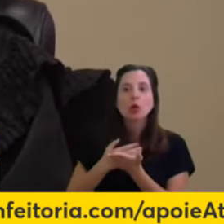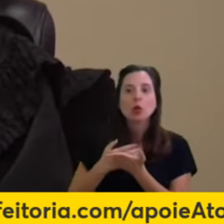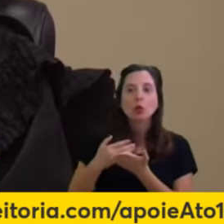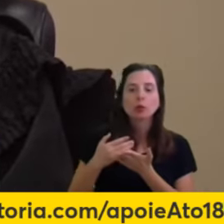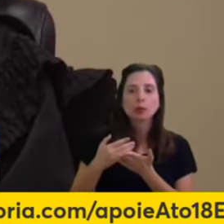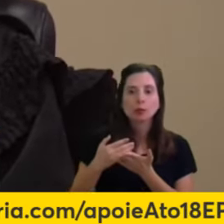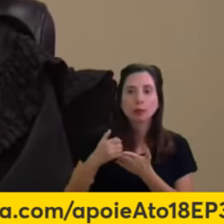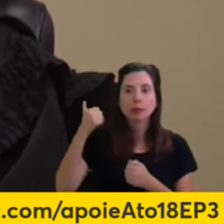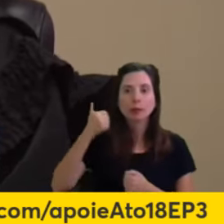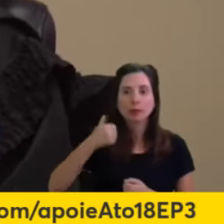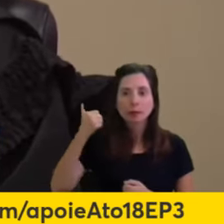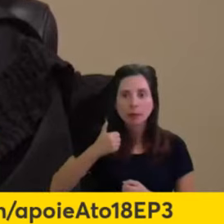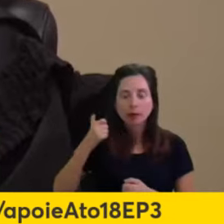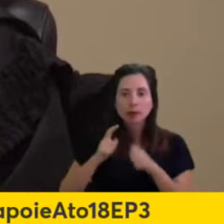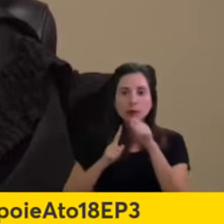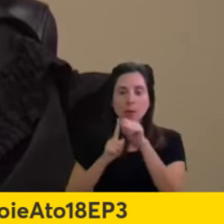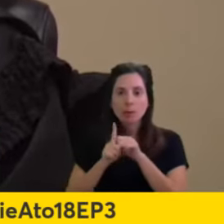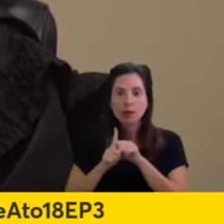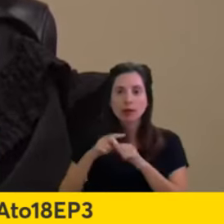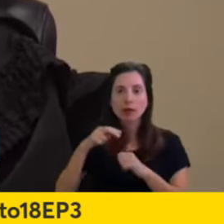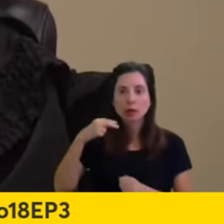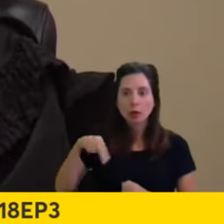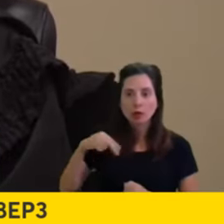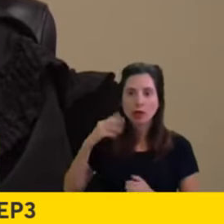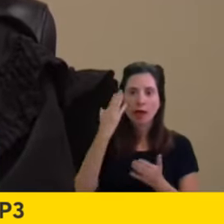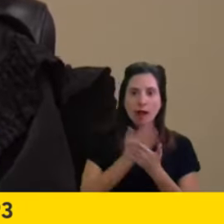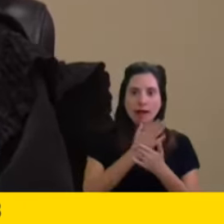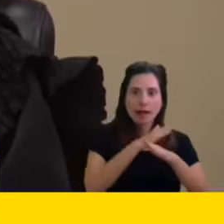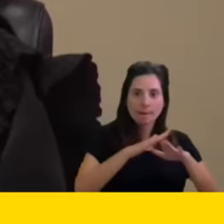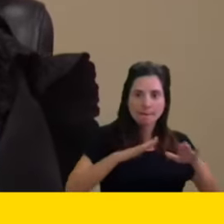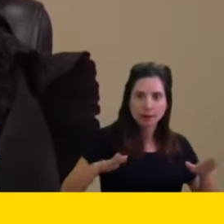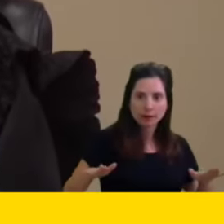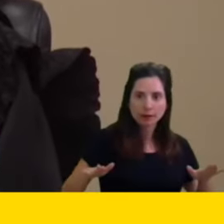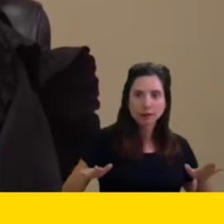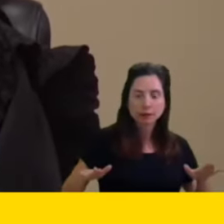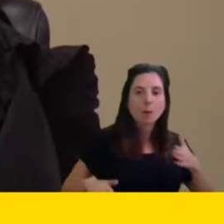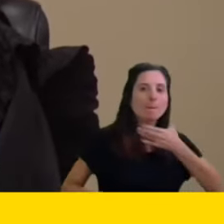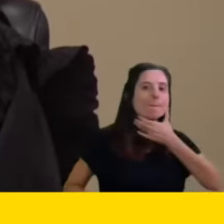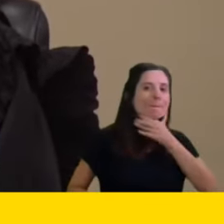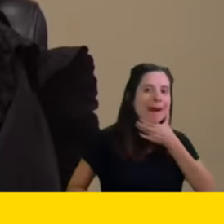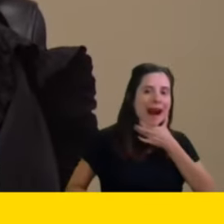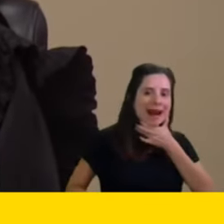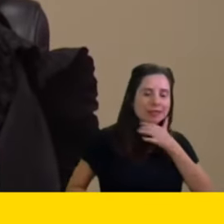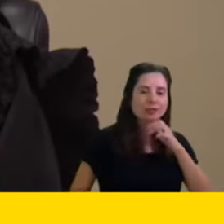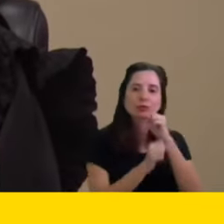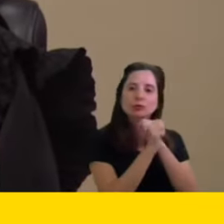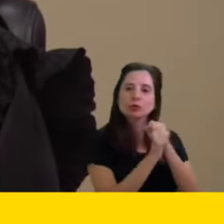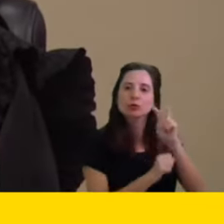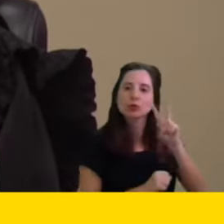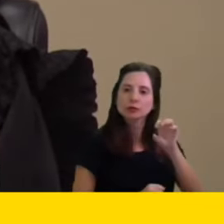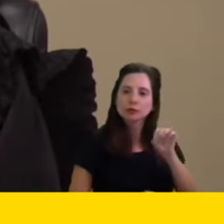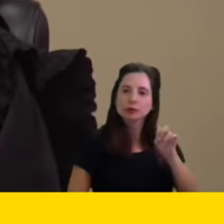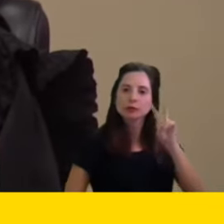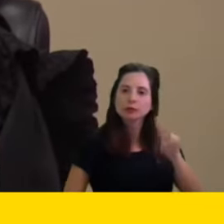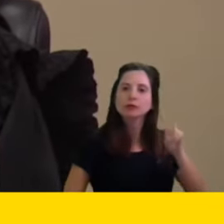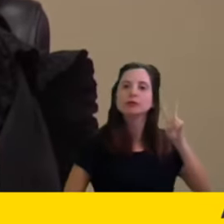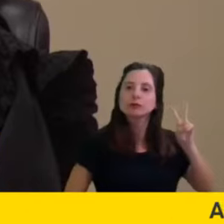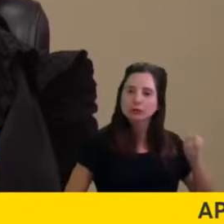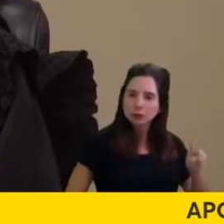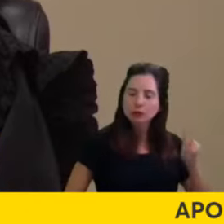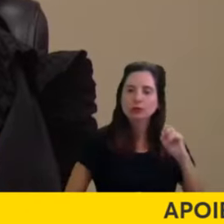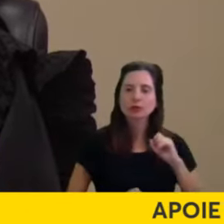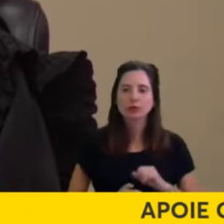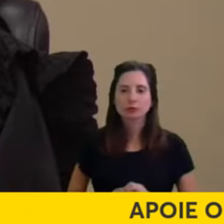21 interrompendo-se ao final de março de 22 não obstante Como já disse anteriormente acuro fundamentos por